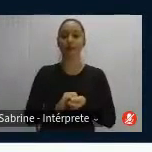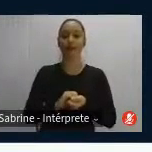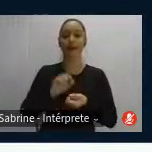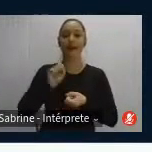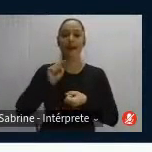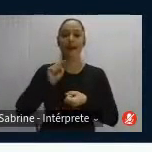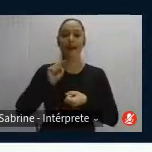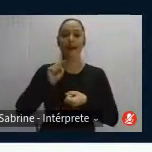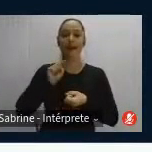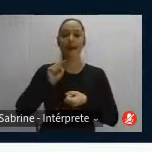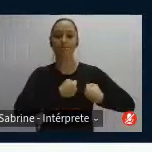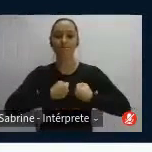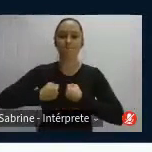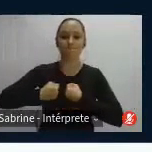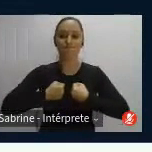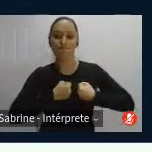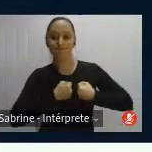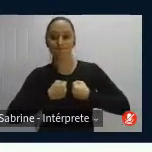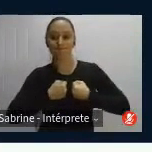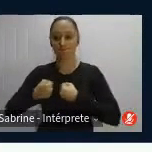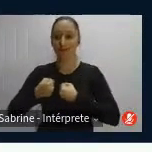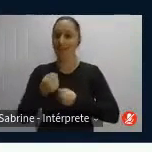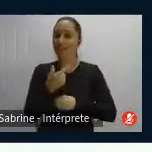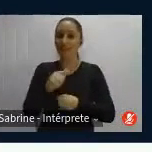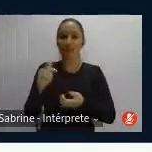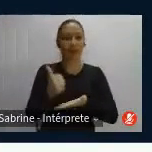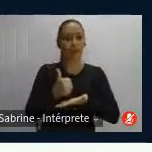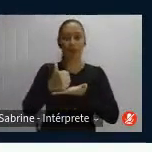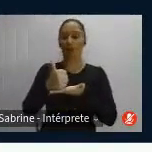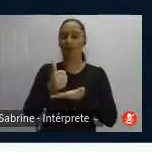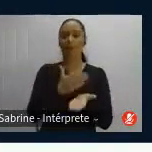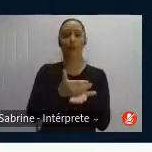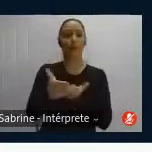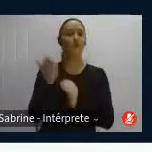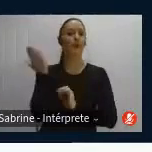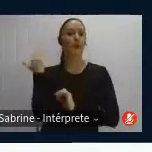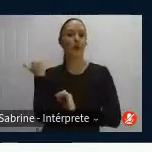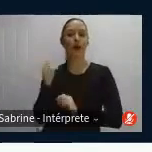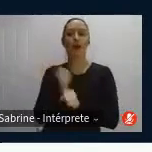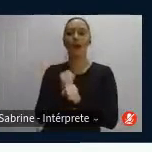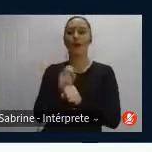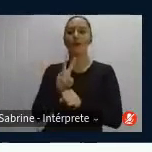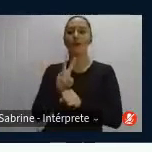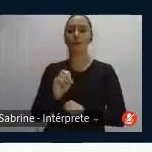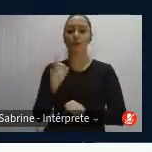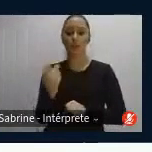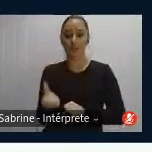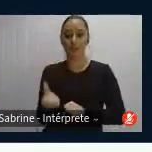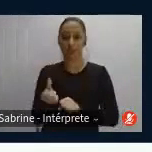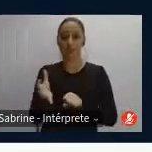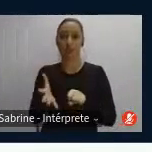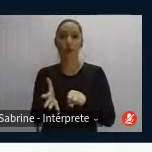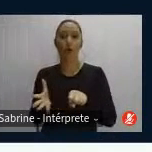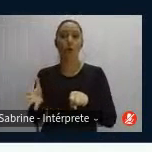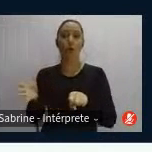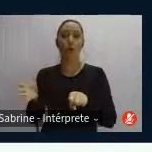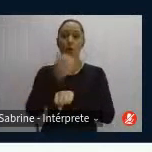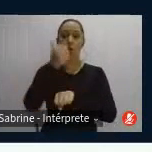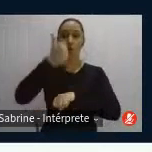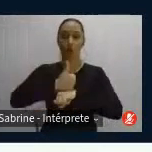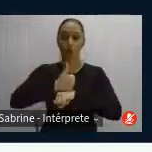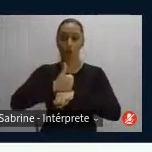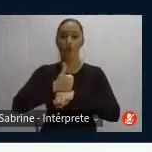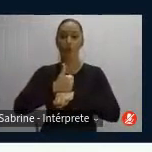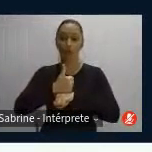algum tempo, né, desde o golpe, né, de 2016 para cá, né, e um pouco antes também a gente já teve